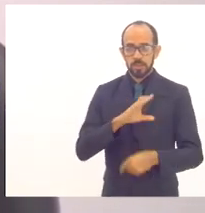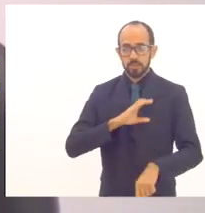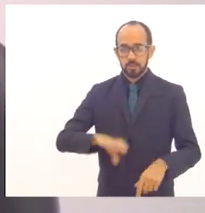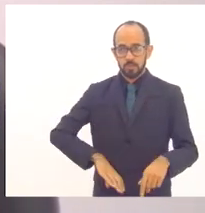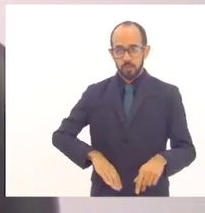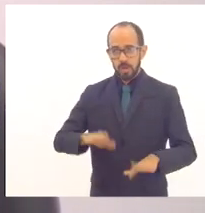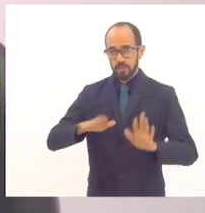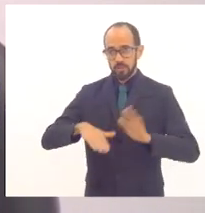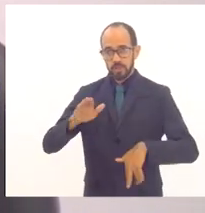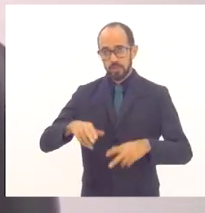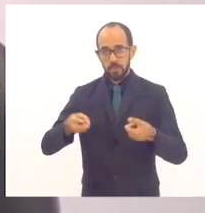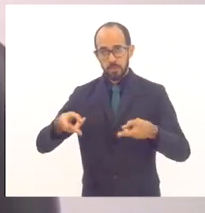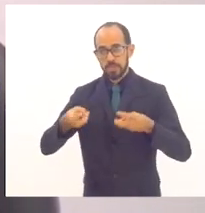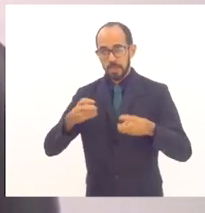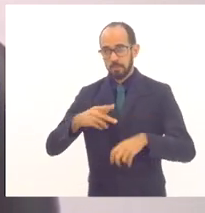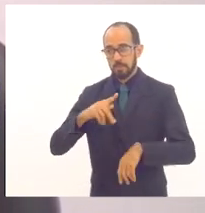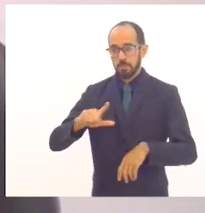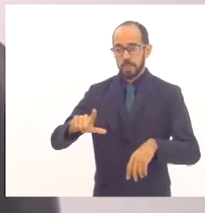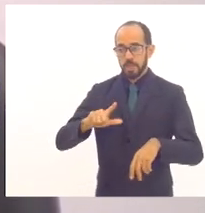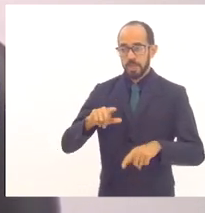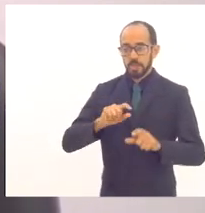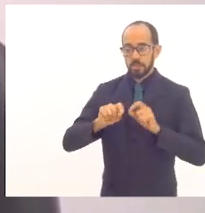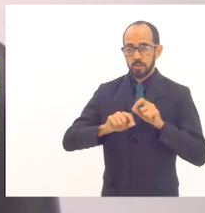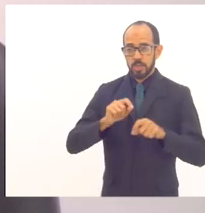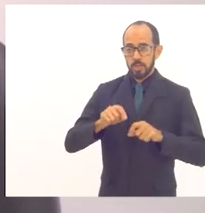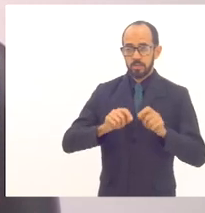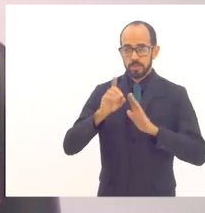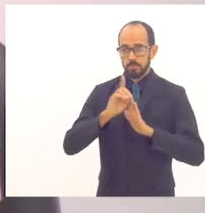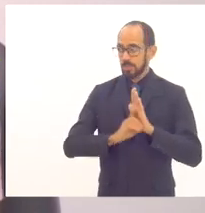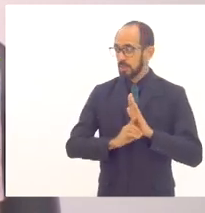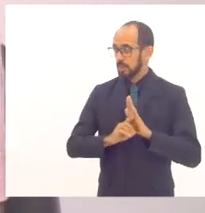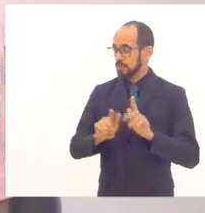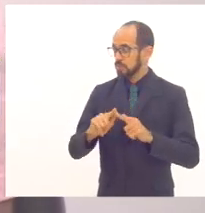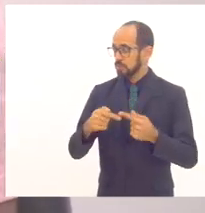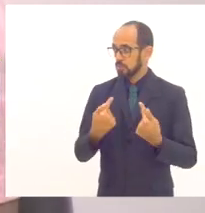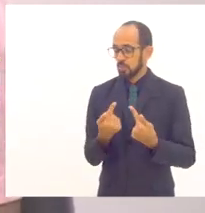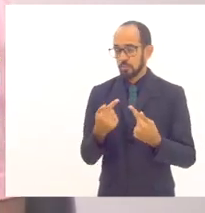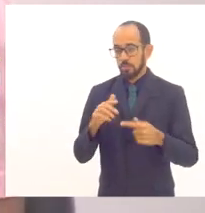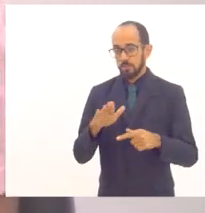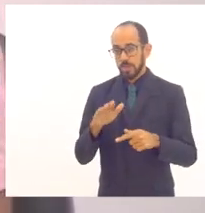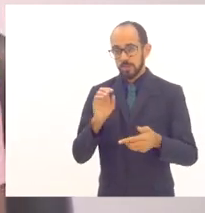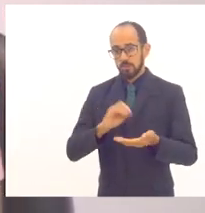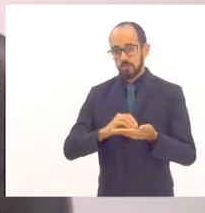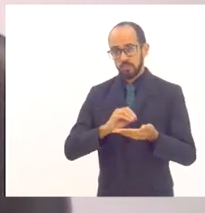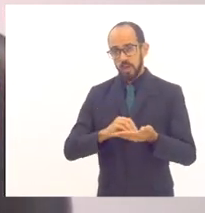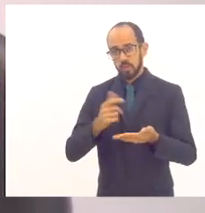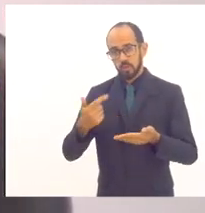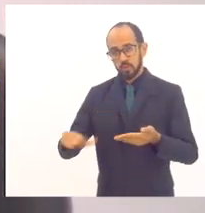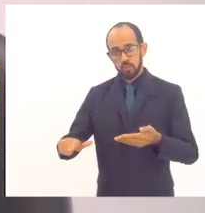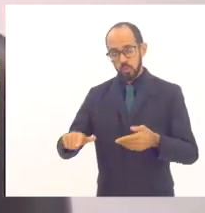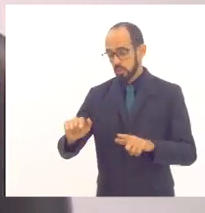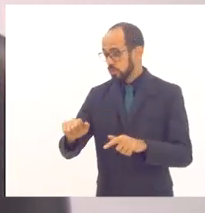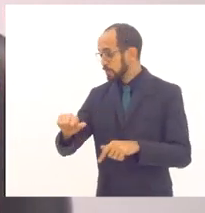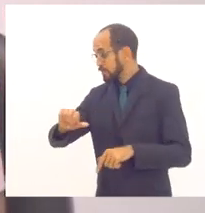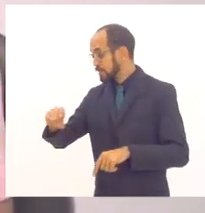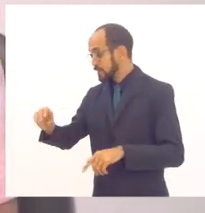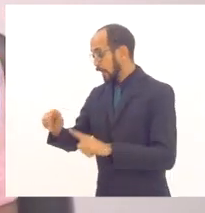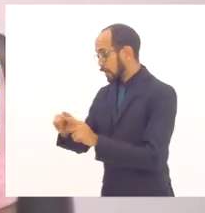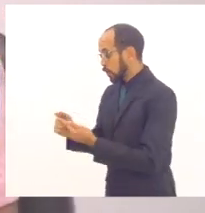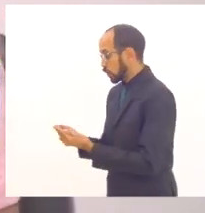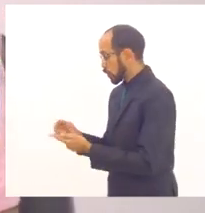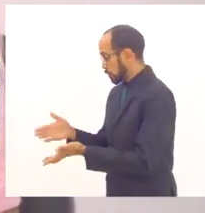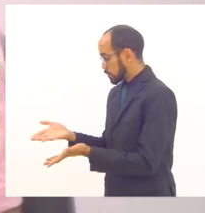em quando assim, um PL que faz a declaração de um grupo, mas não faz a declaração dos outros 100 grupos.